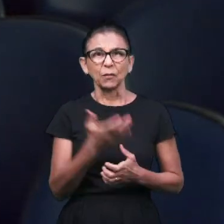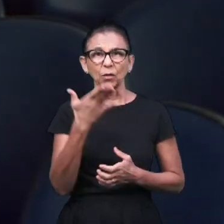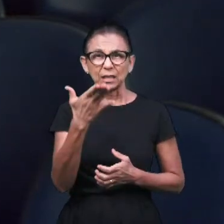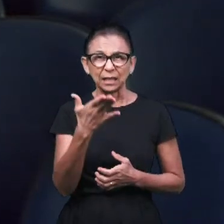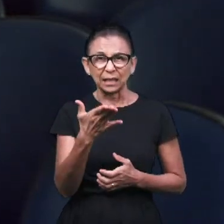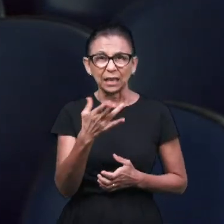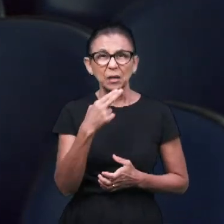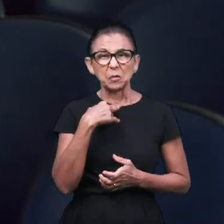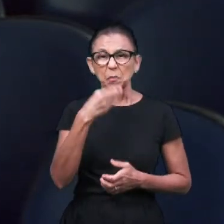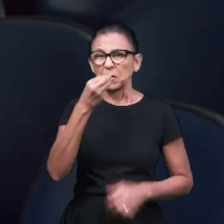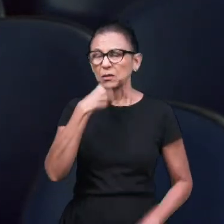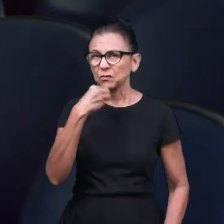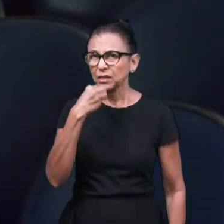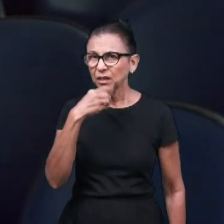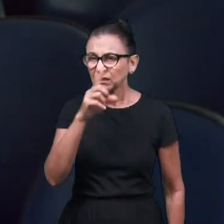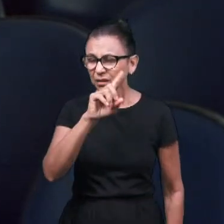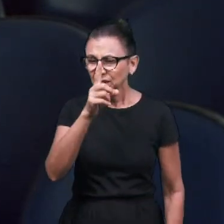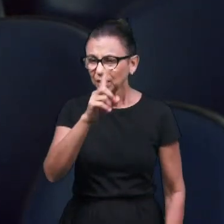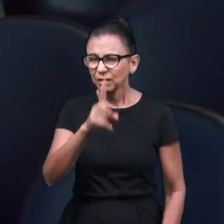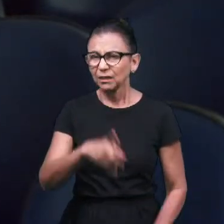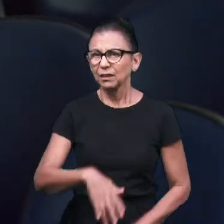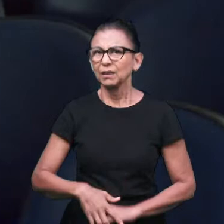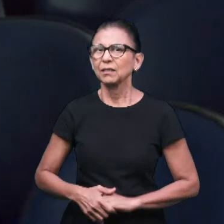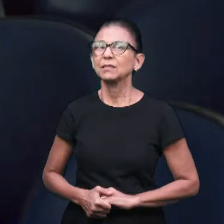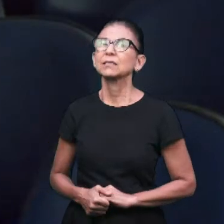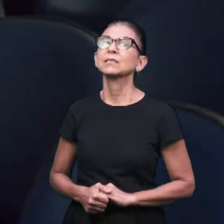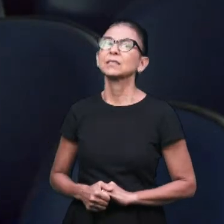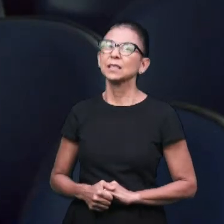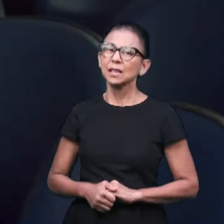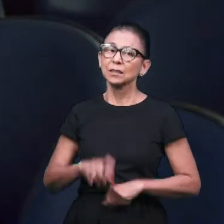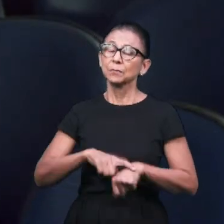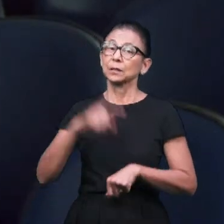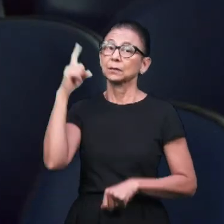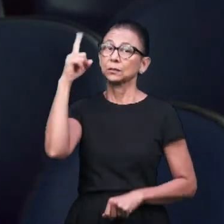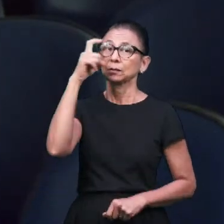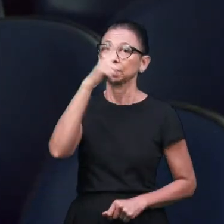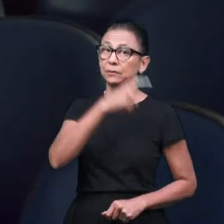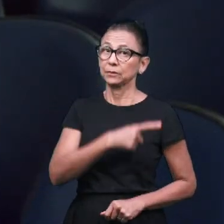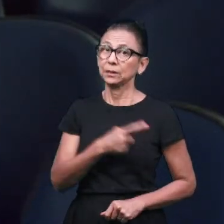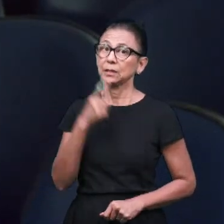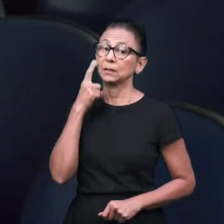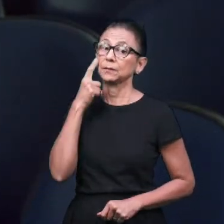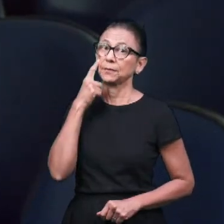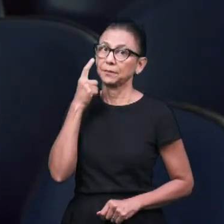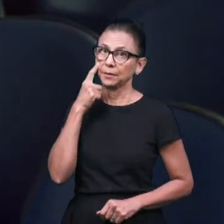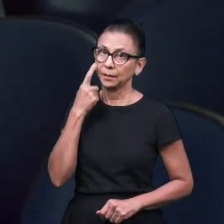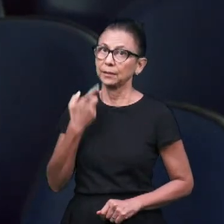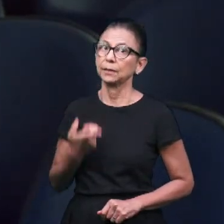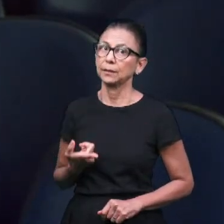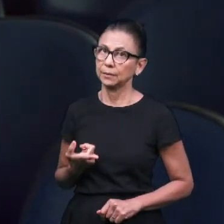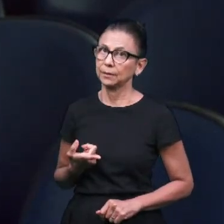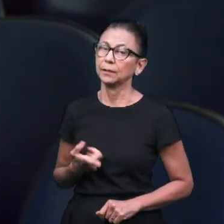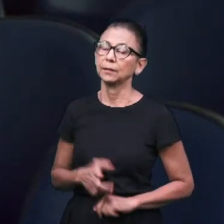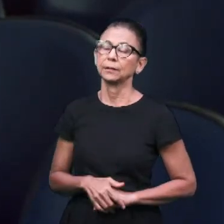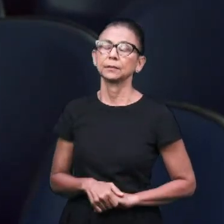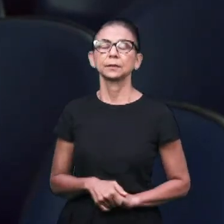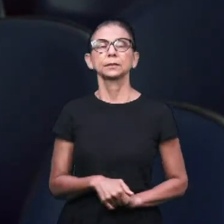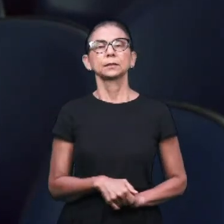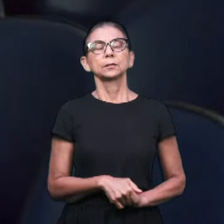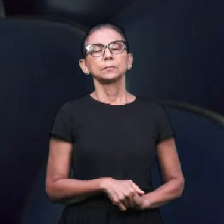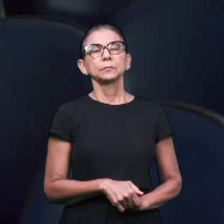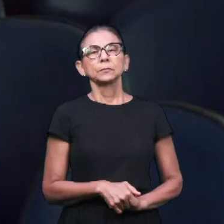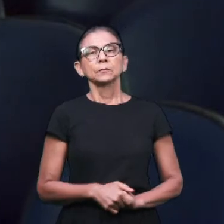medo. Medo não vai nem casar. Tem que casar e enfrentar as batalhas da oração. Nós temos esse dia de oração para a